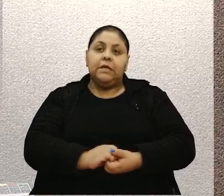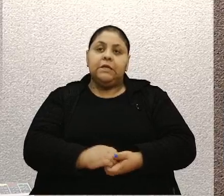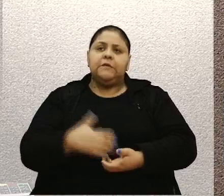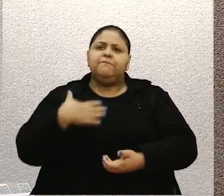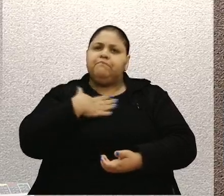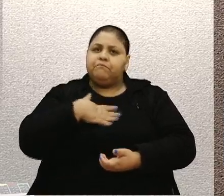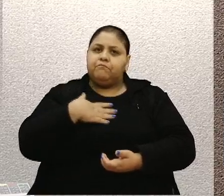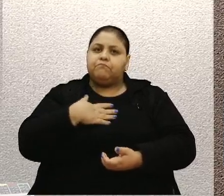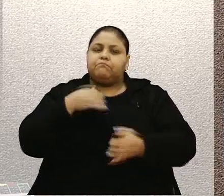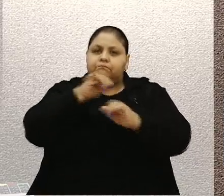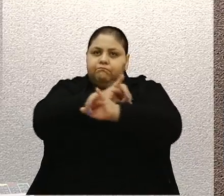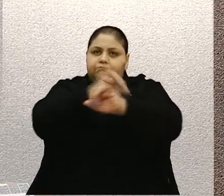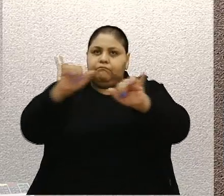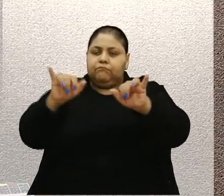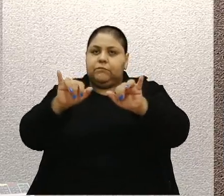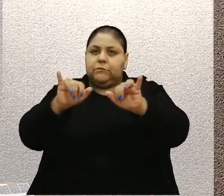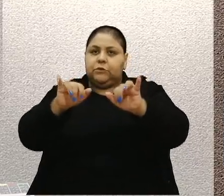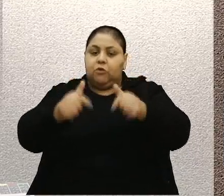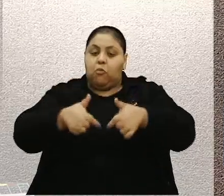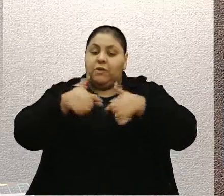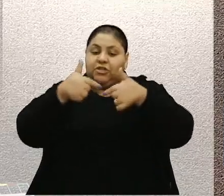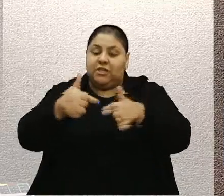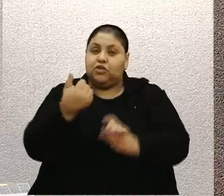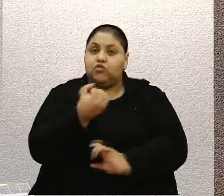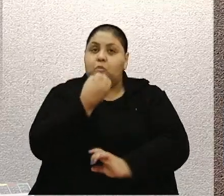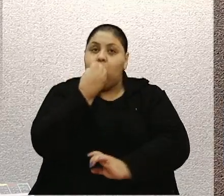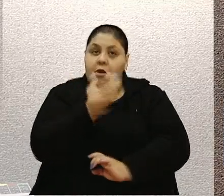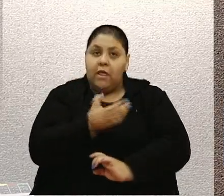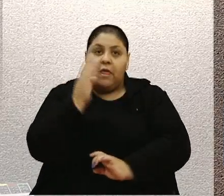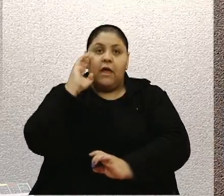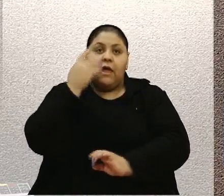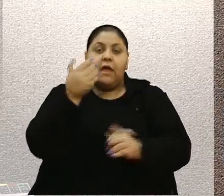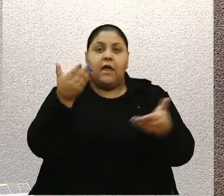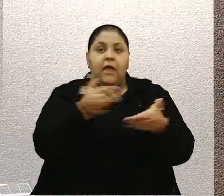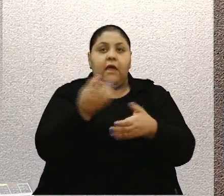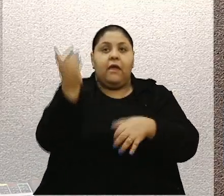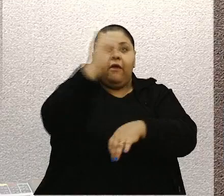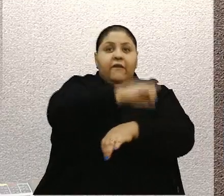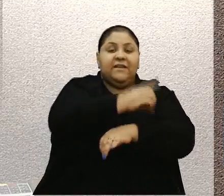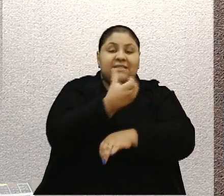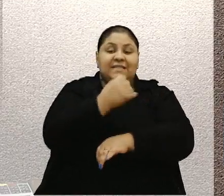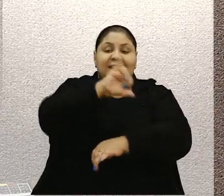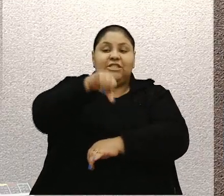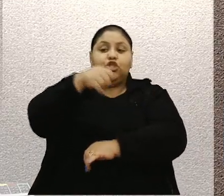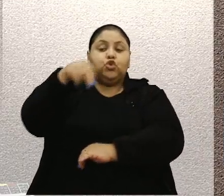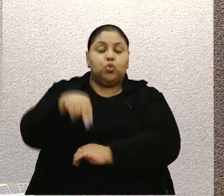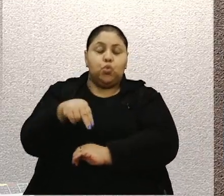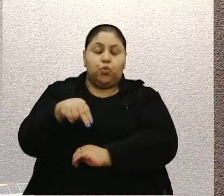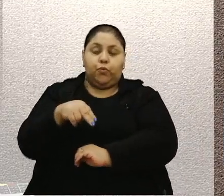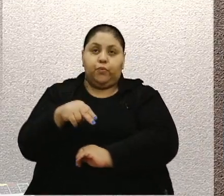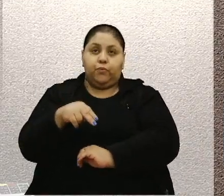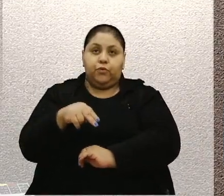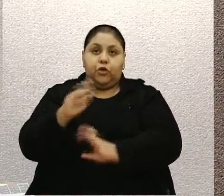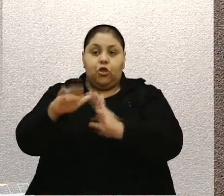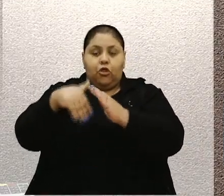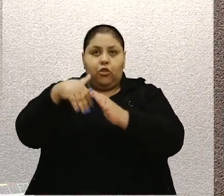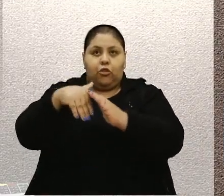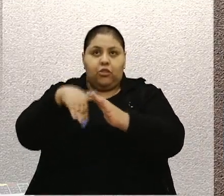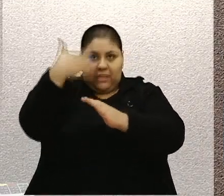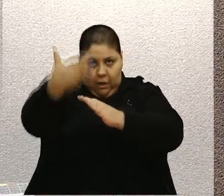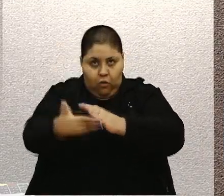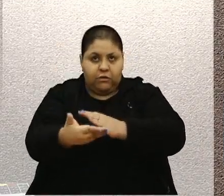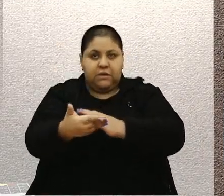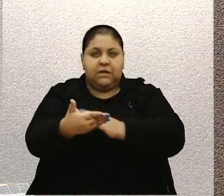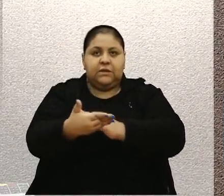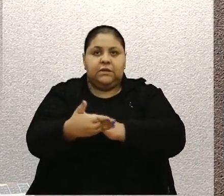de divulgar uma ação muito bonita que vai acontecer agora, dia 6 de junho, na outra quinta-feira,